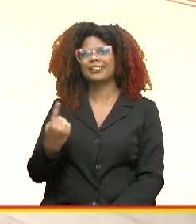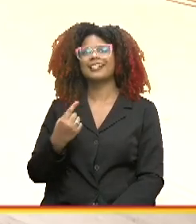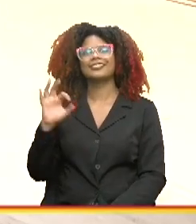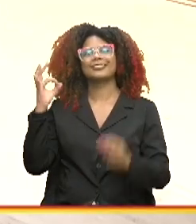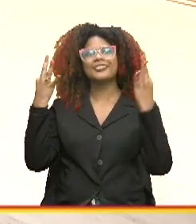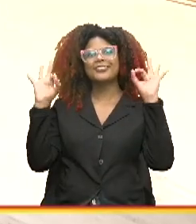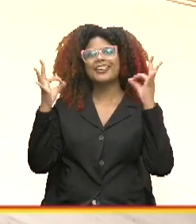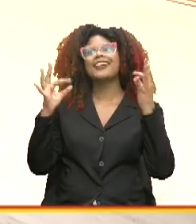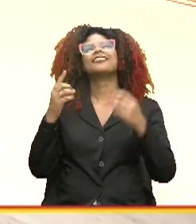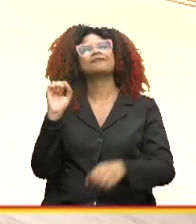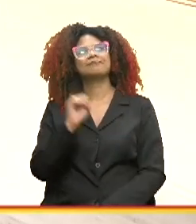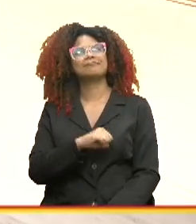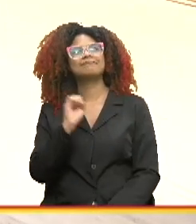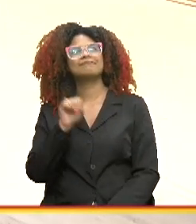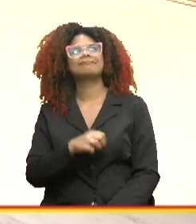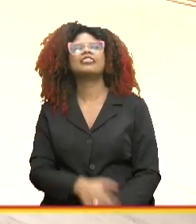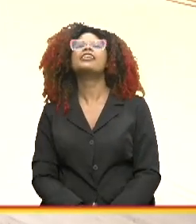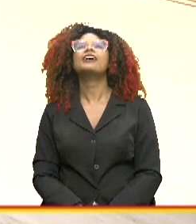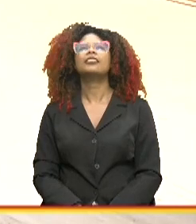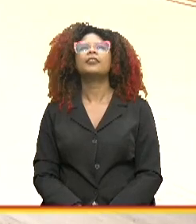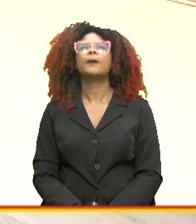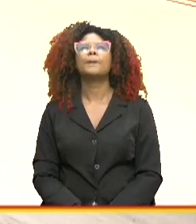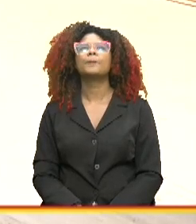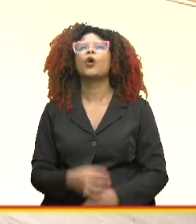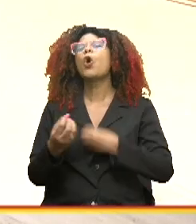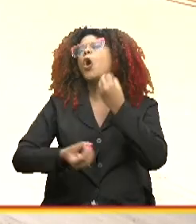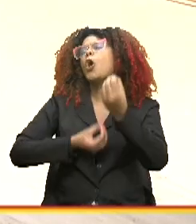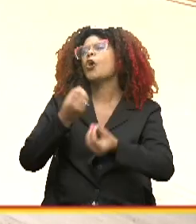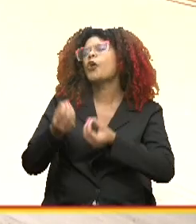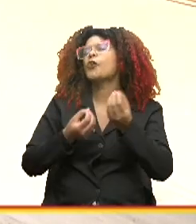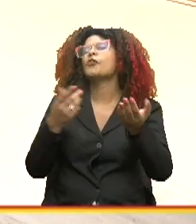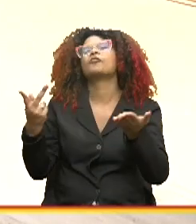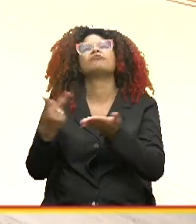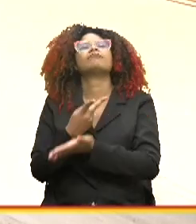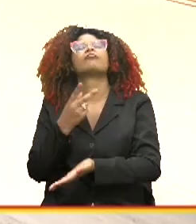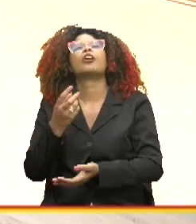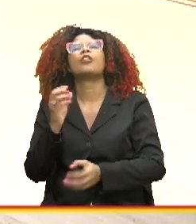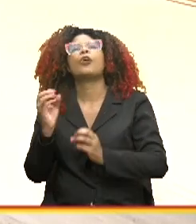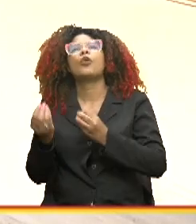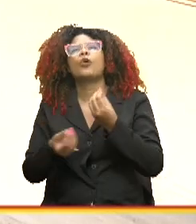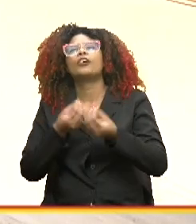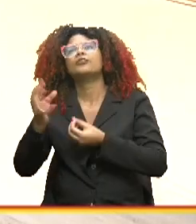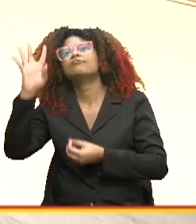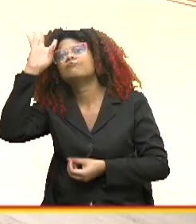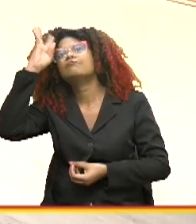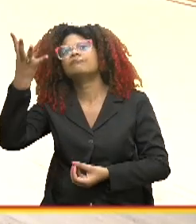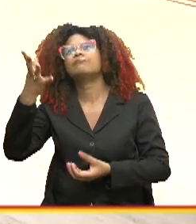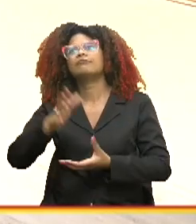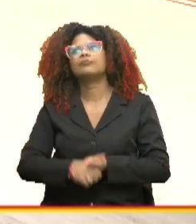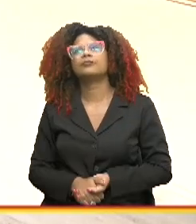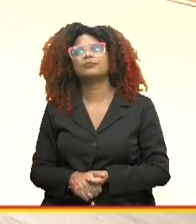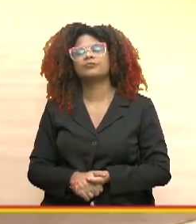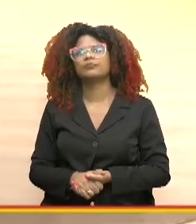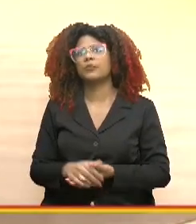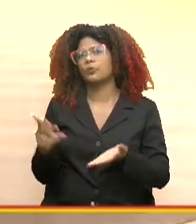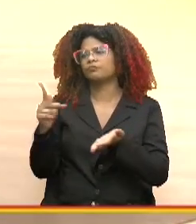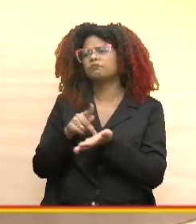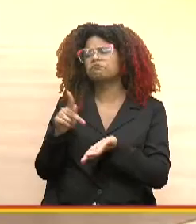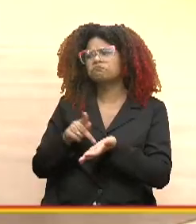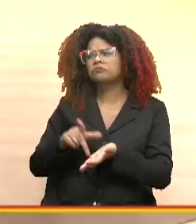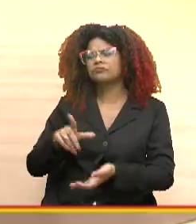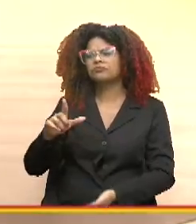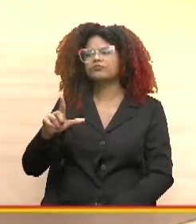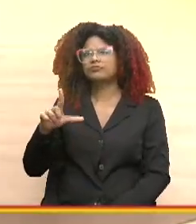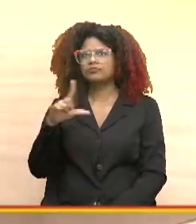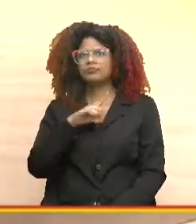solo Então como é que foi assim o que como é que tu decidiu foi na verdade assim como a gente tem